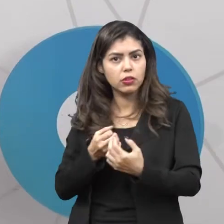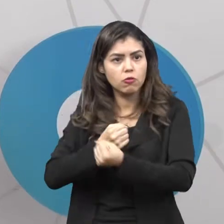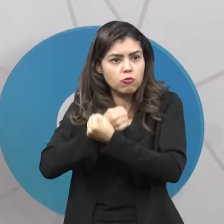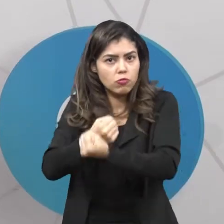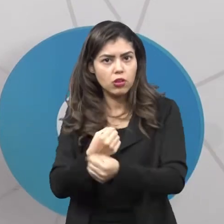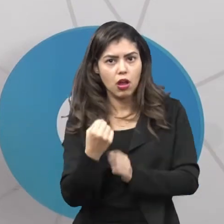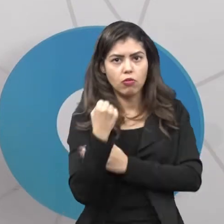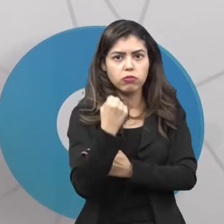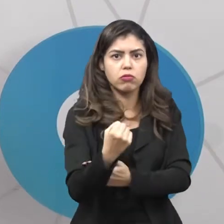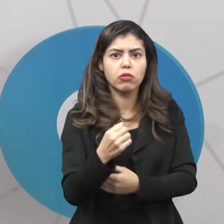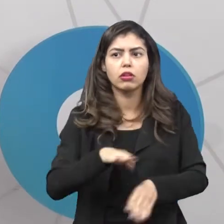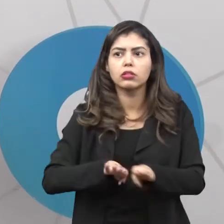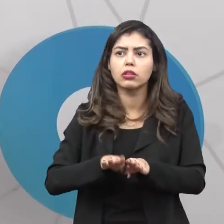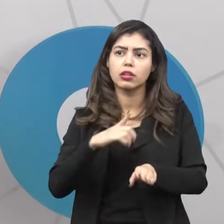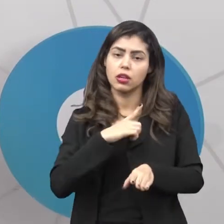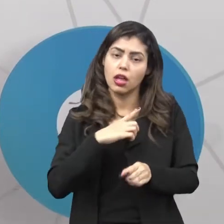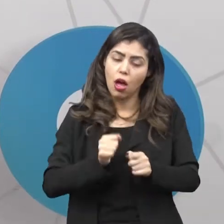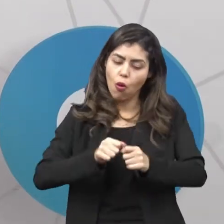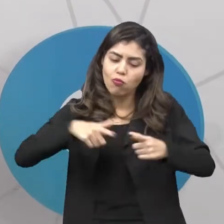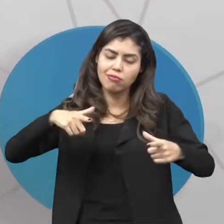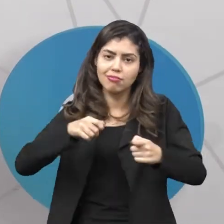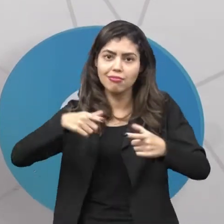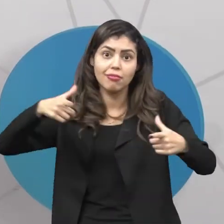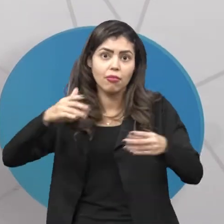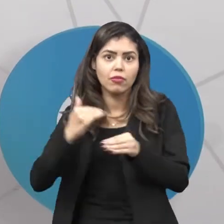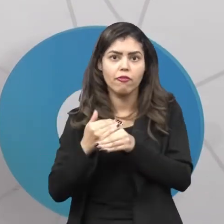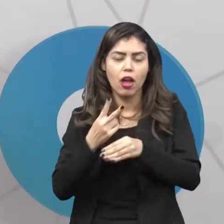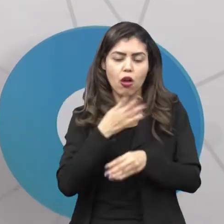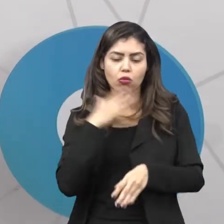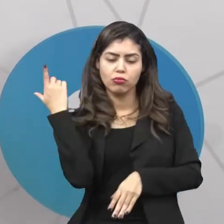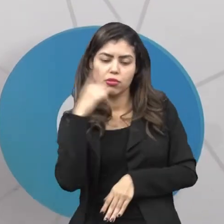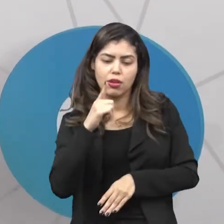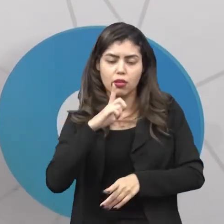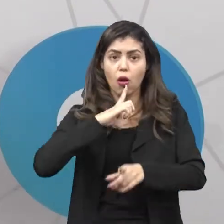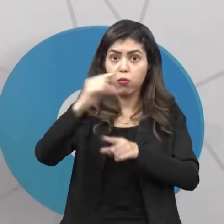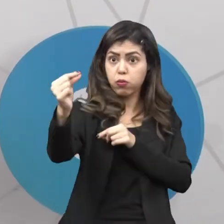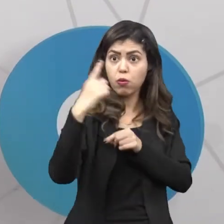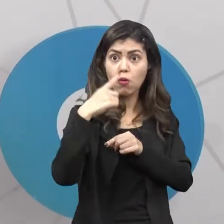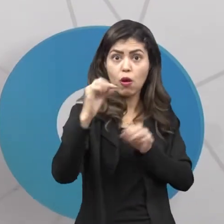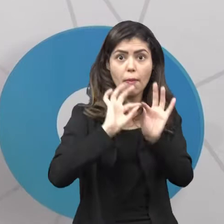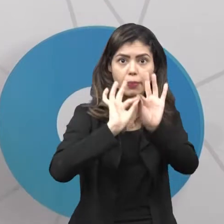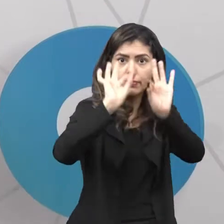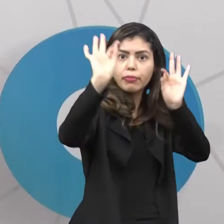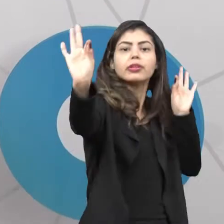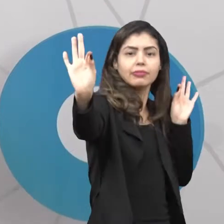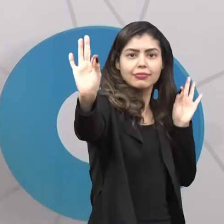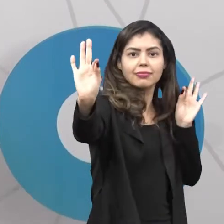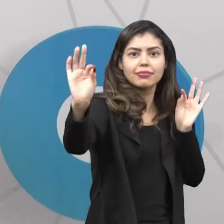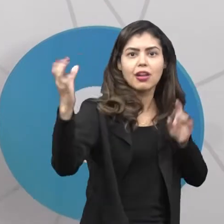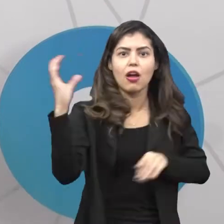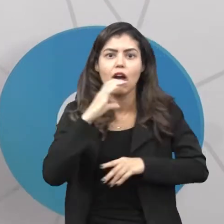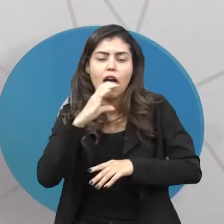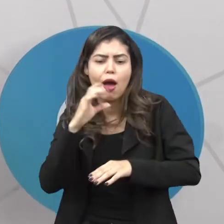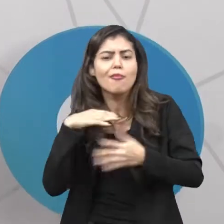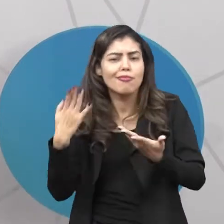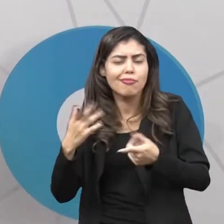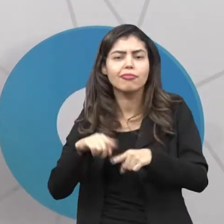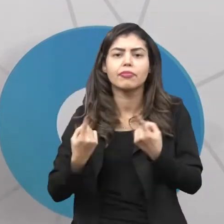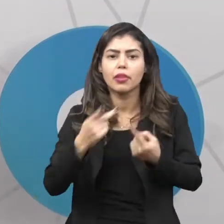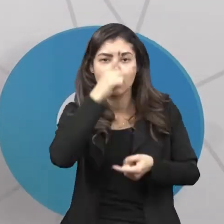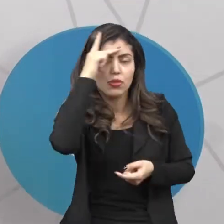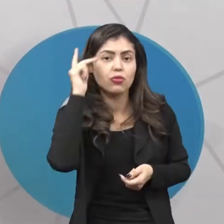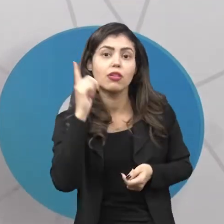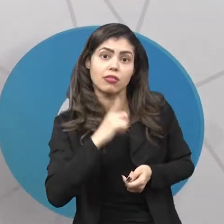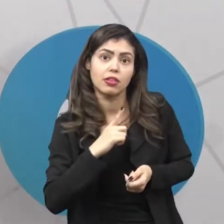que ela aumenta a rotina dela, ela vai conseguindo correr uma distância maior, porque a resistência dela vai aumentando. As pessoas